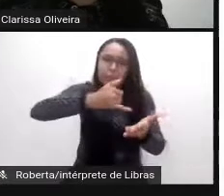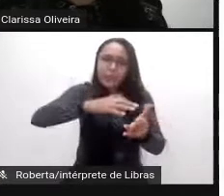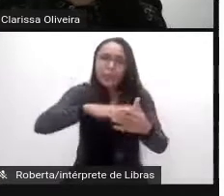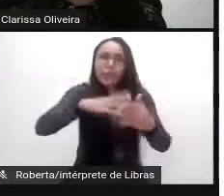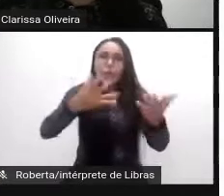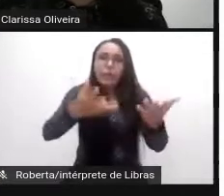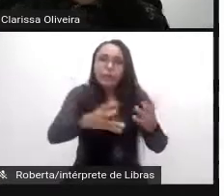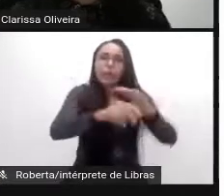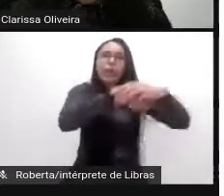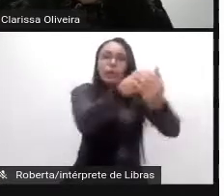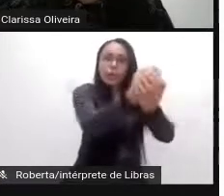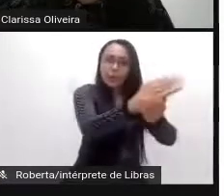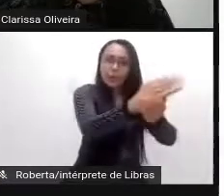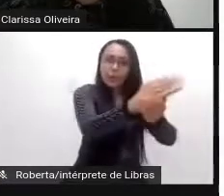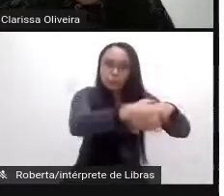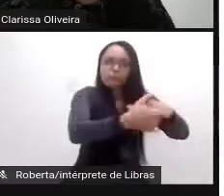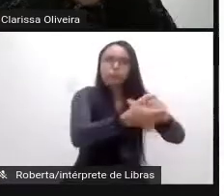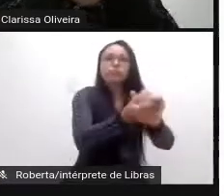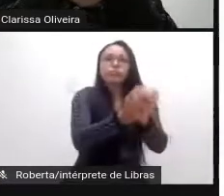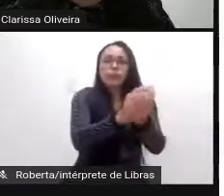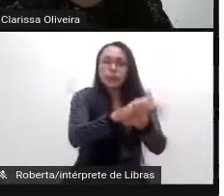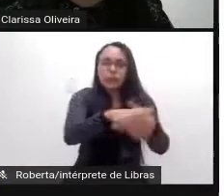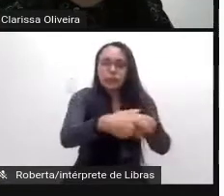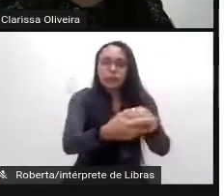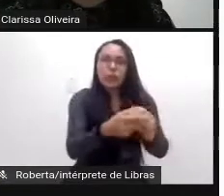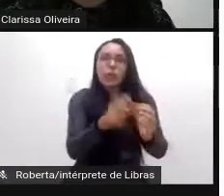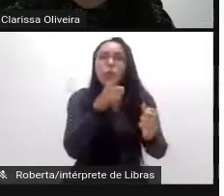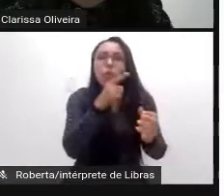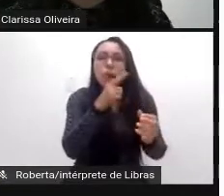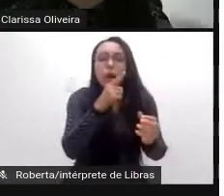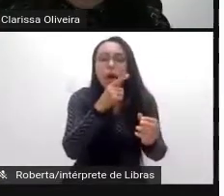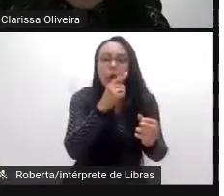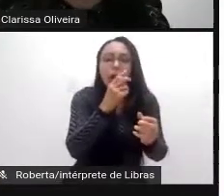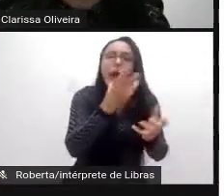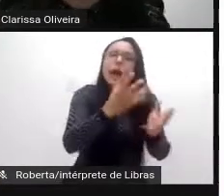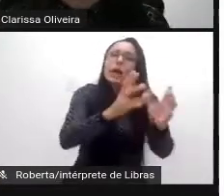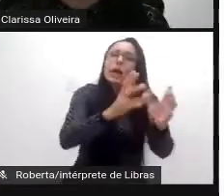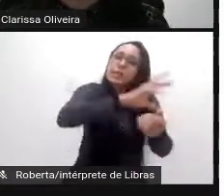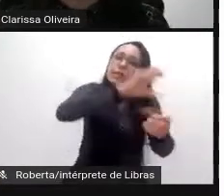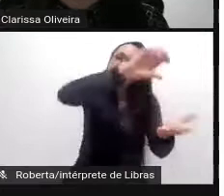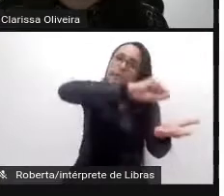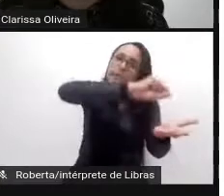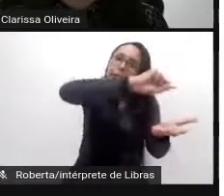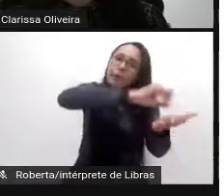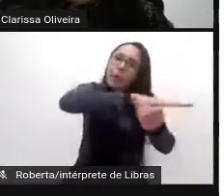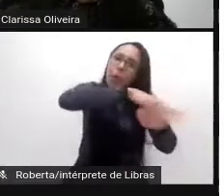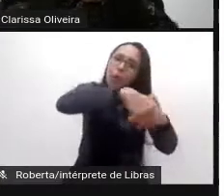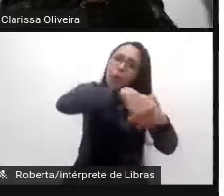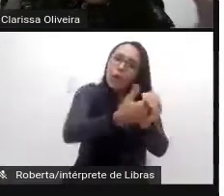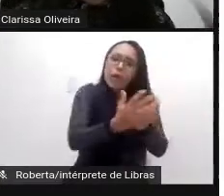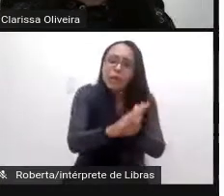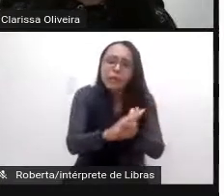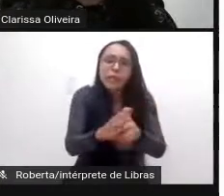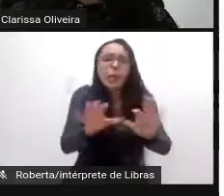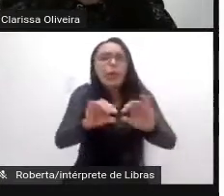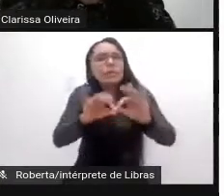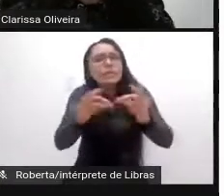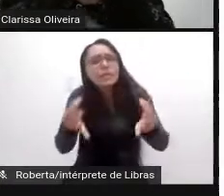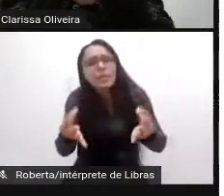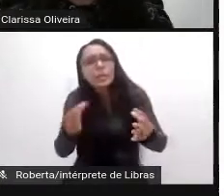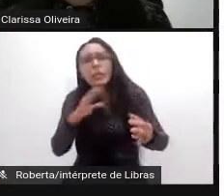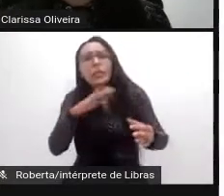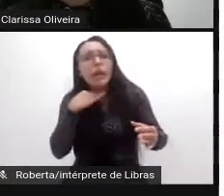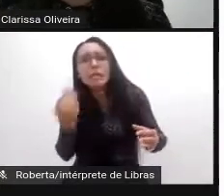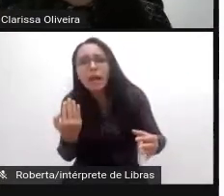com água e sabão. Por isso que é extremamente simples, é extremamente fácil matar esse vírus. Agora, se eu